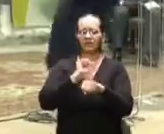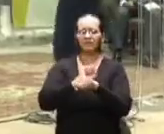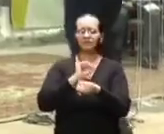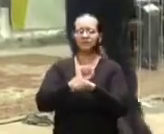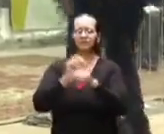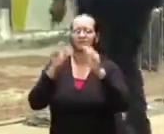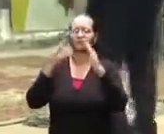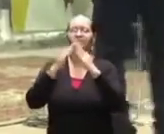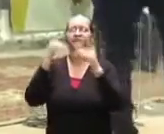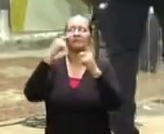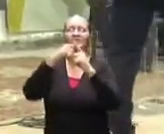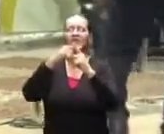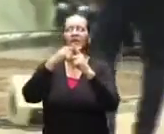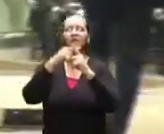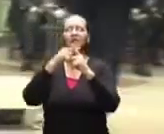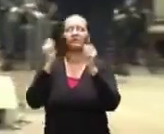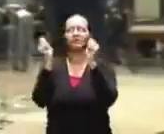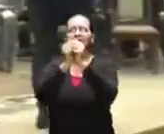parar.